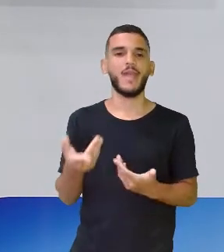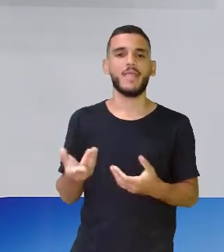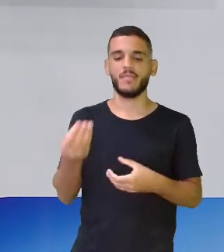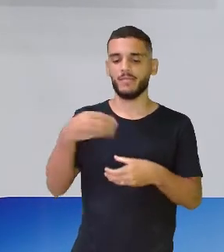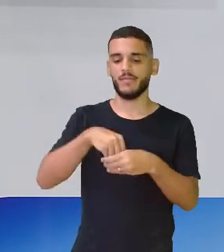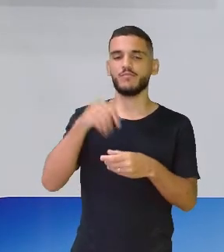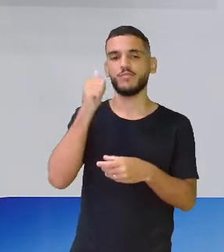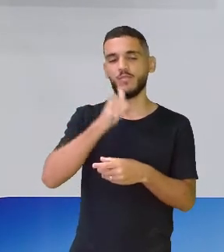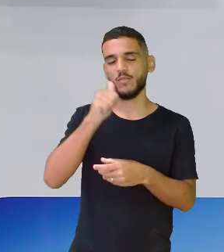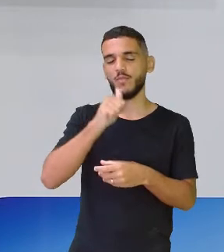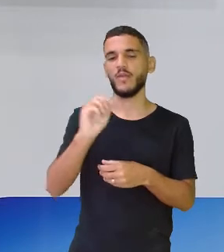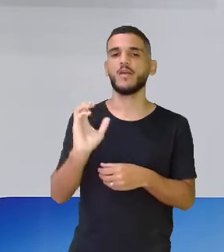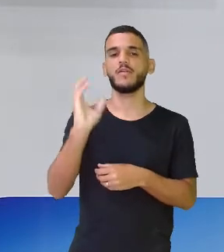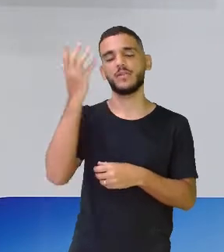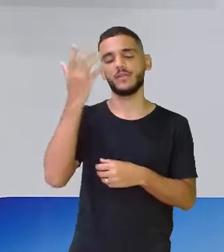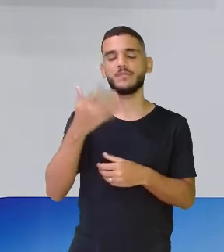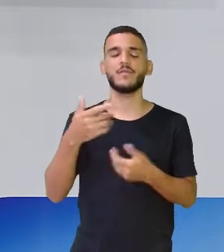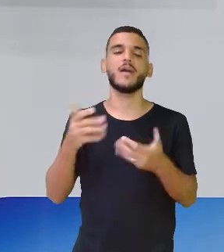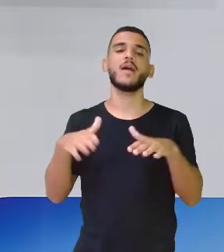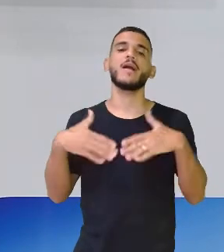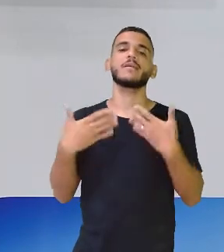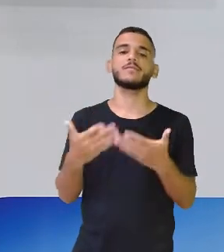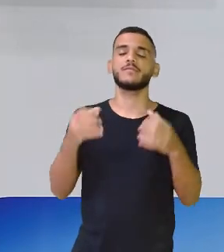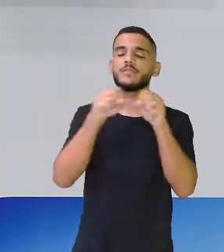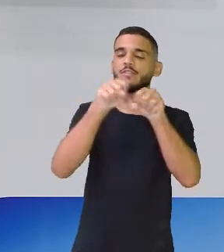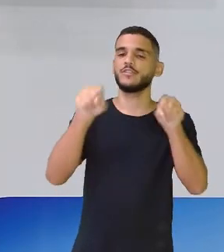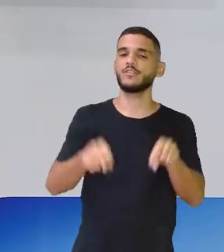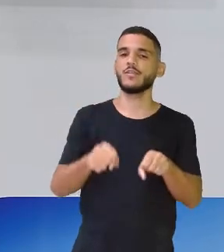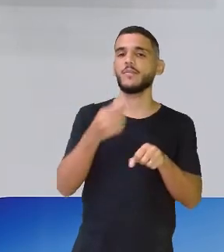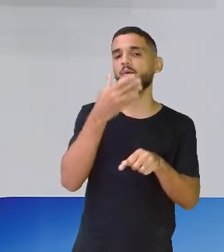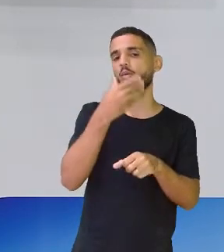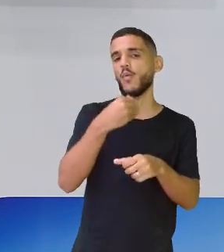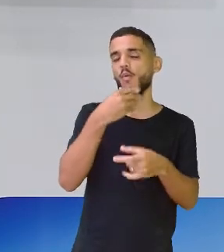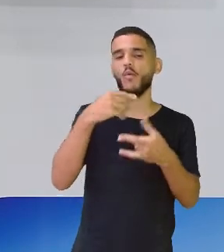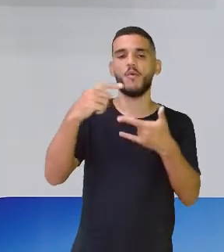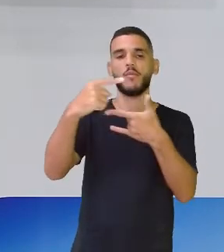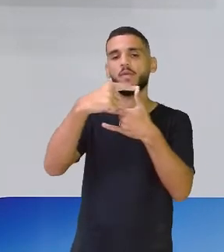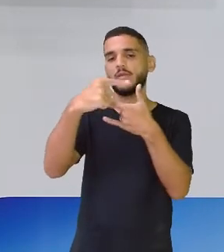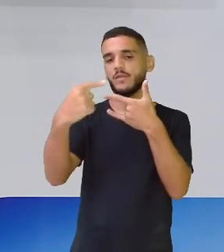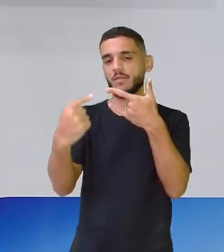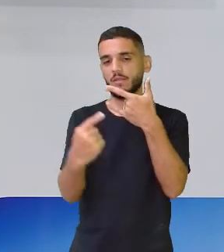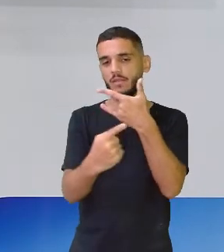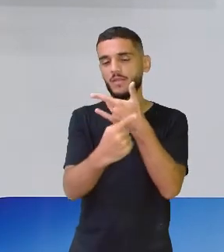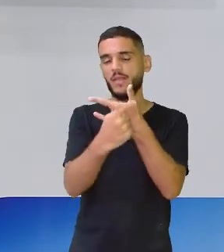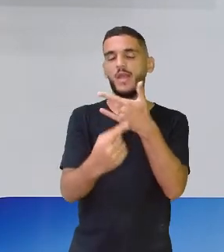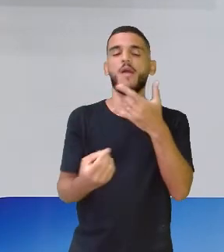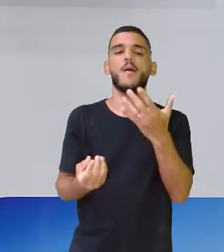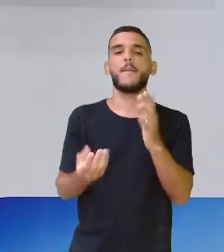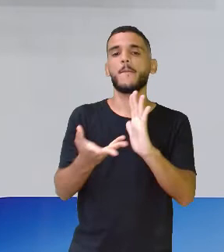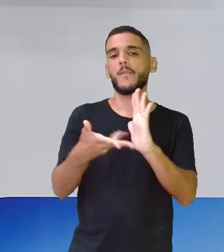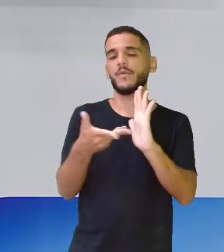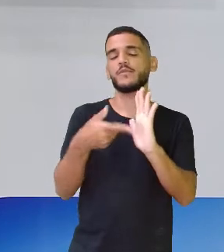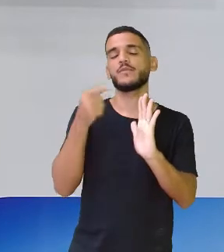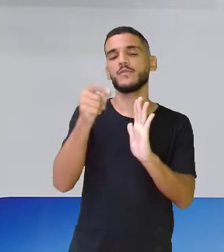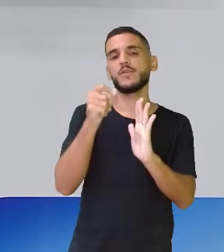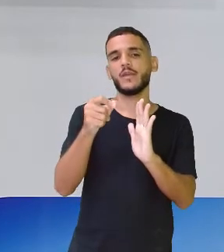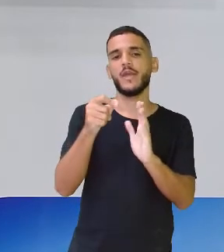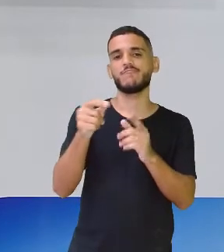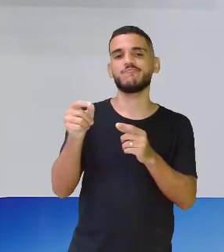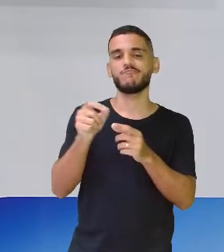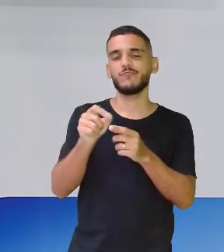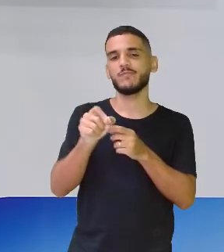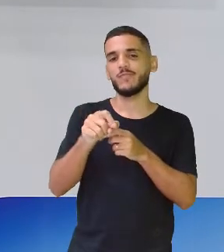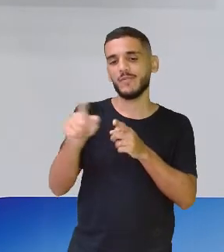feminino. Já o sistema reprodutor masculino, ele é o produtor do espermatozoide. Então, esse sistema,